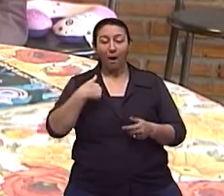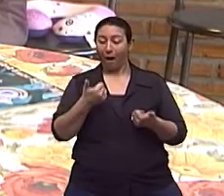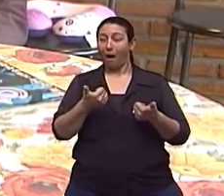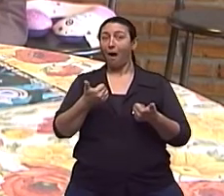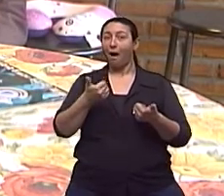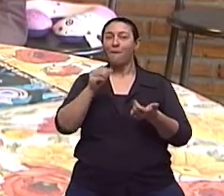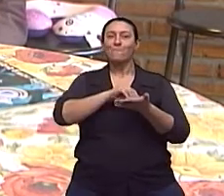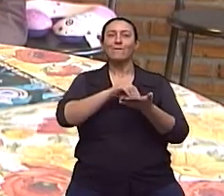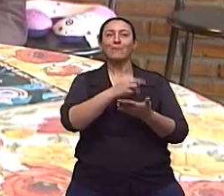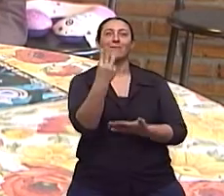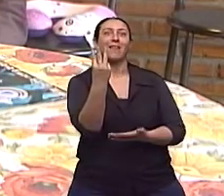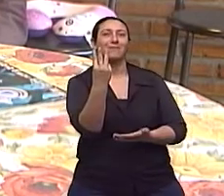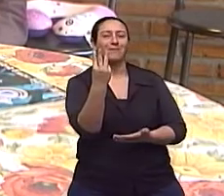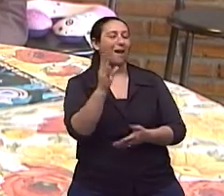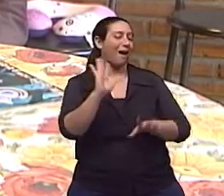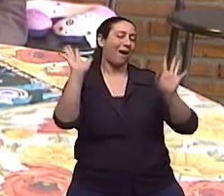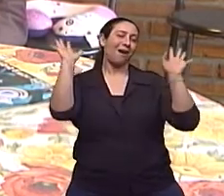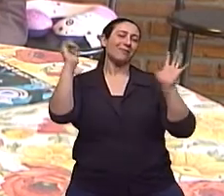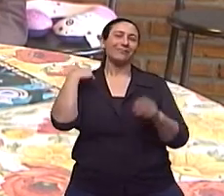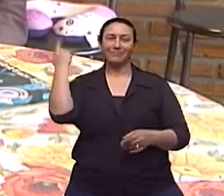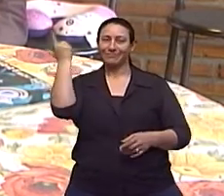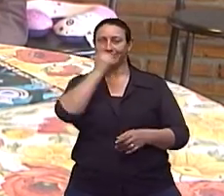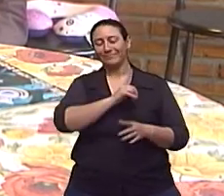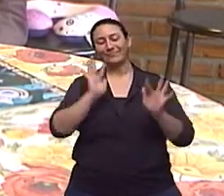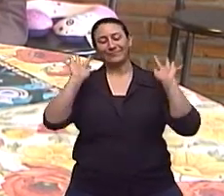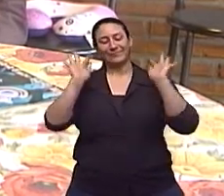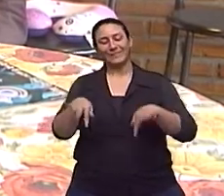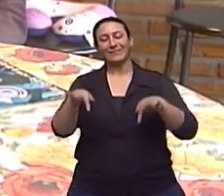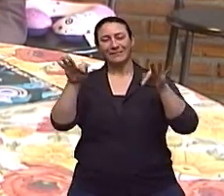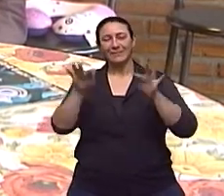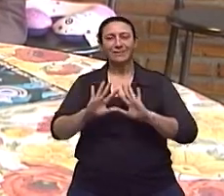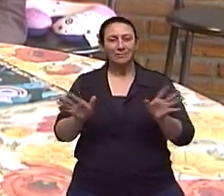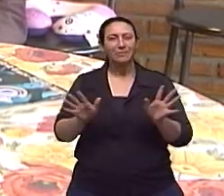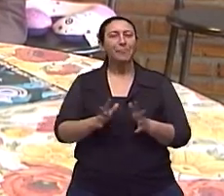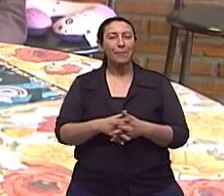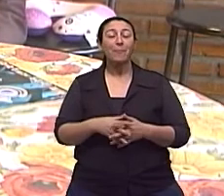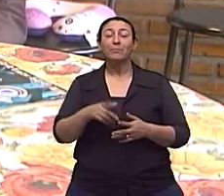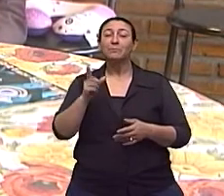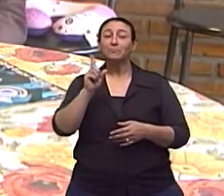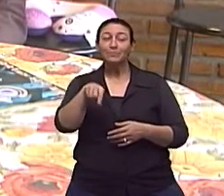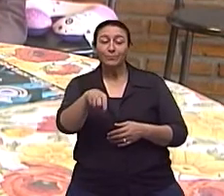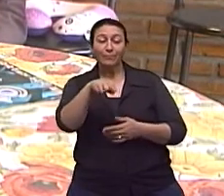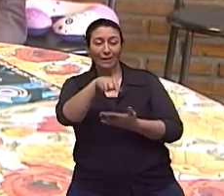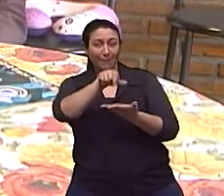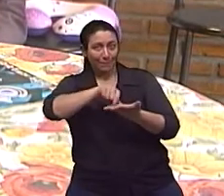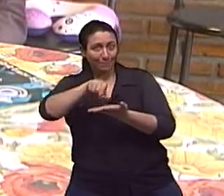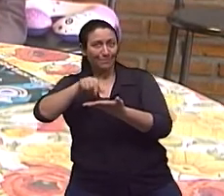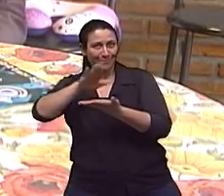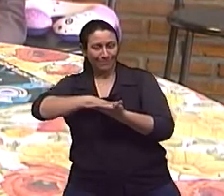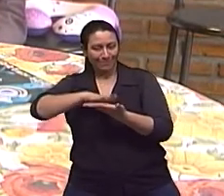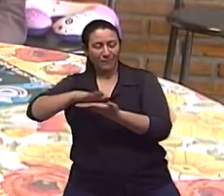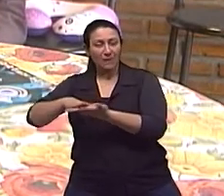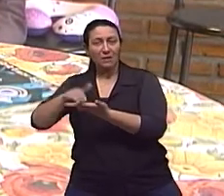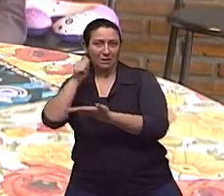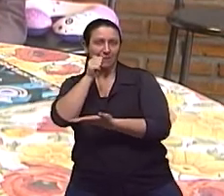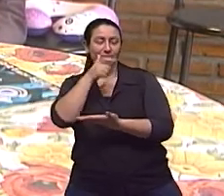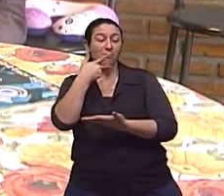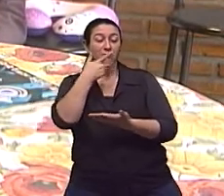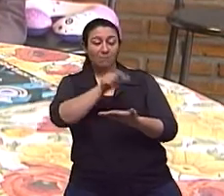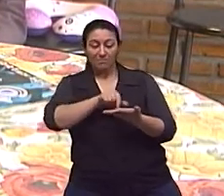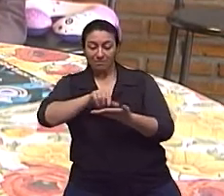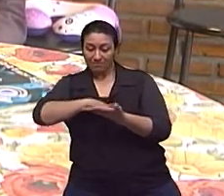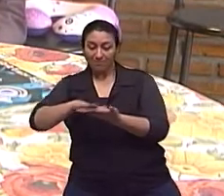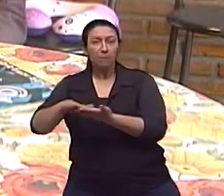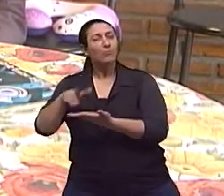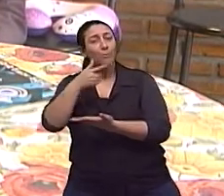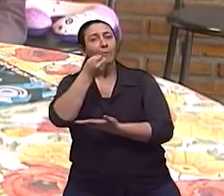que aí eu consegui seguidas 13 Já fechei válvula é esse que tá encher os áudios é uma coisa muito bonita porque no fim tu fica